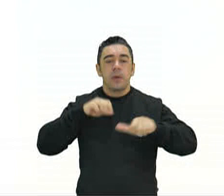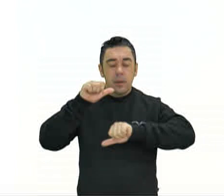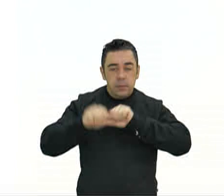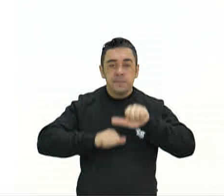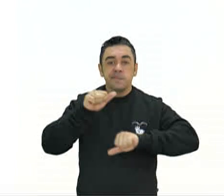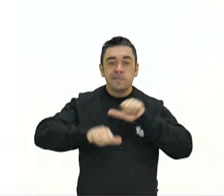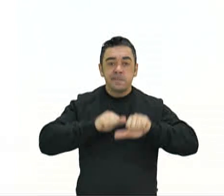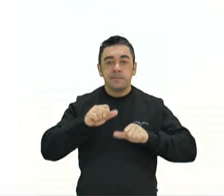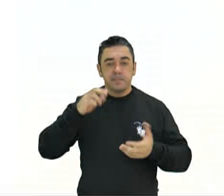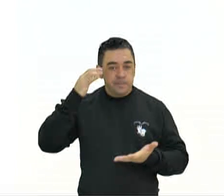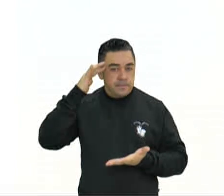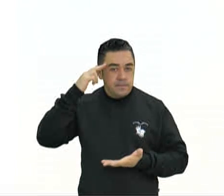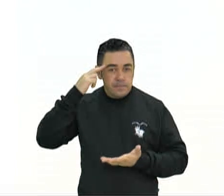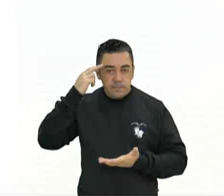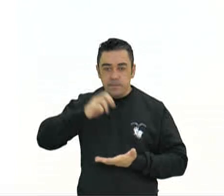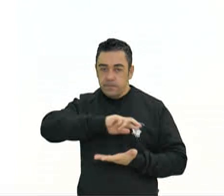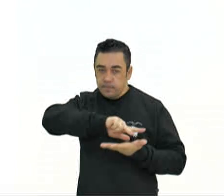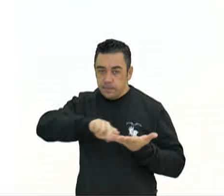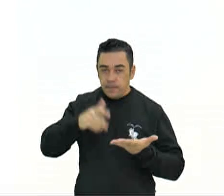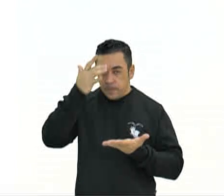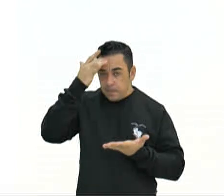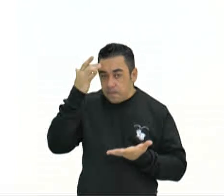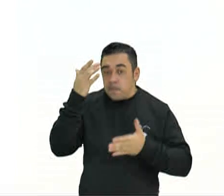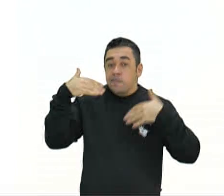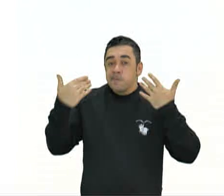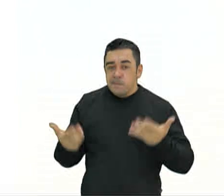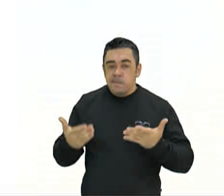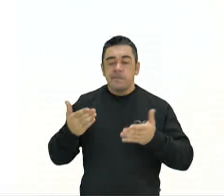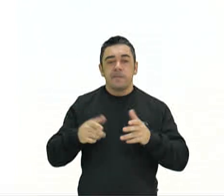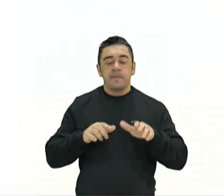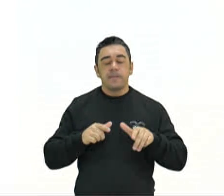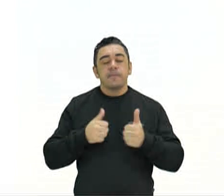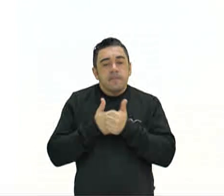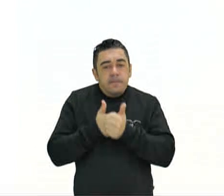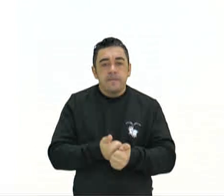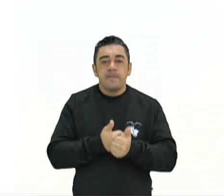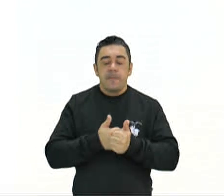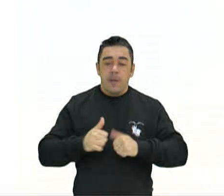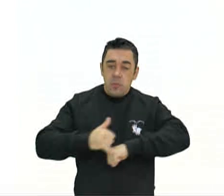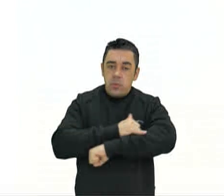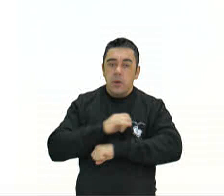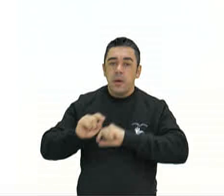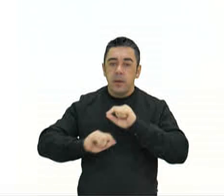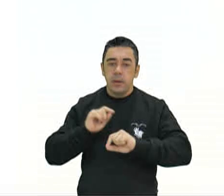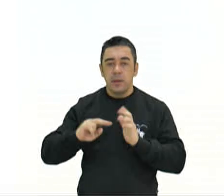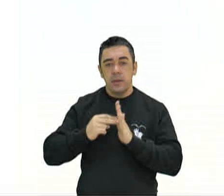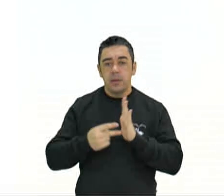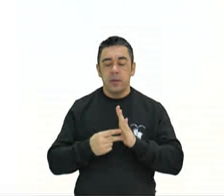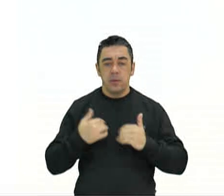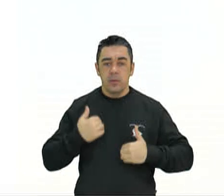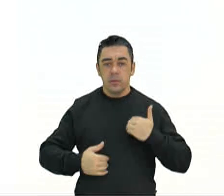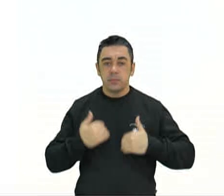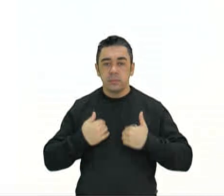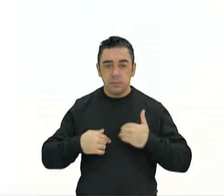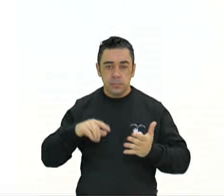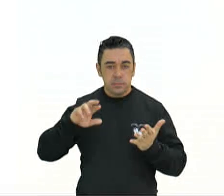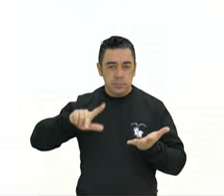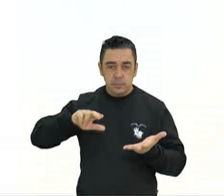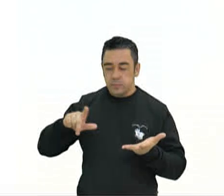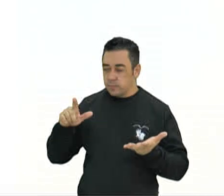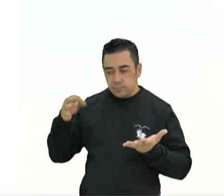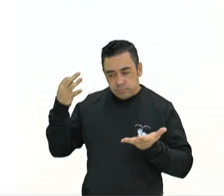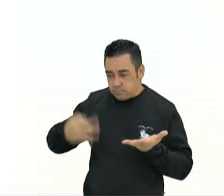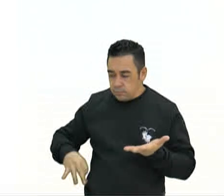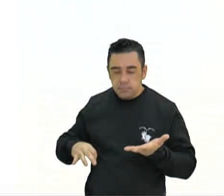sonho de consumo para milhares de pessoas. Partindo dessa concepção, o gordo passa a ter um corpo visivelmente sem